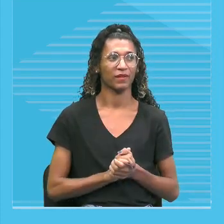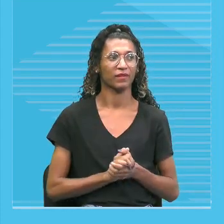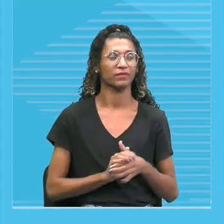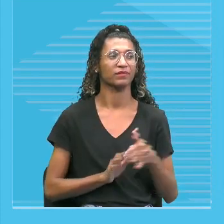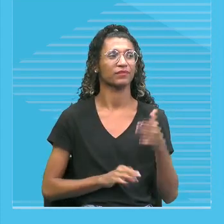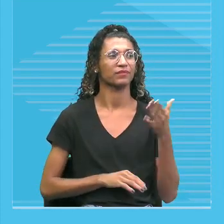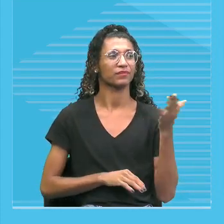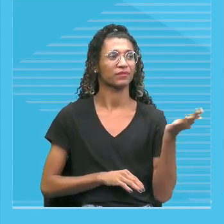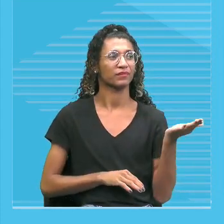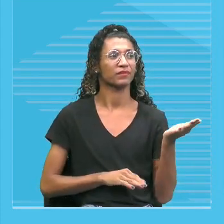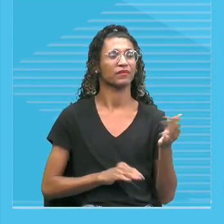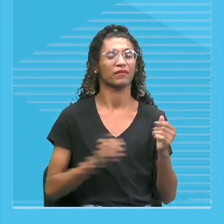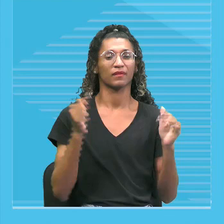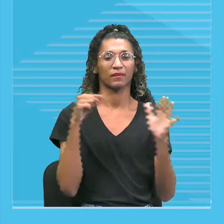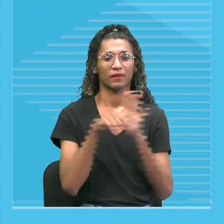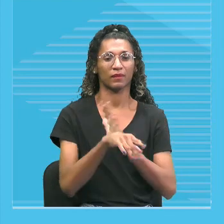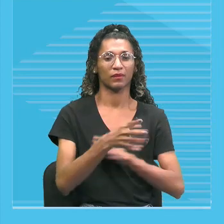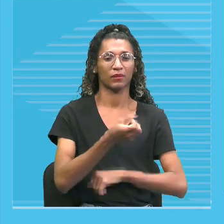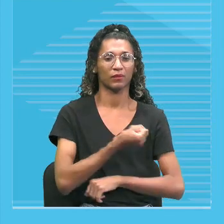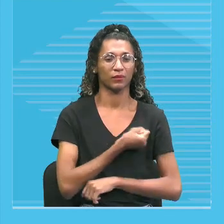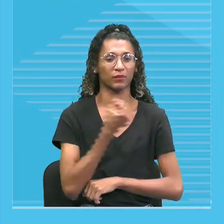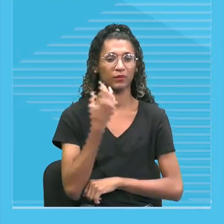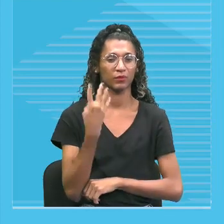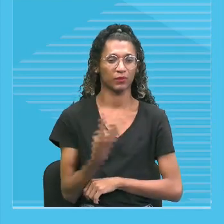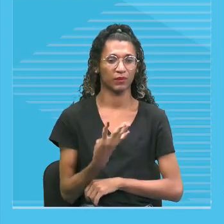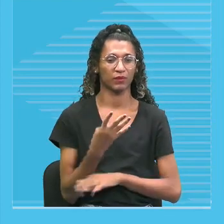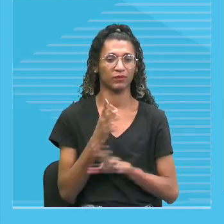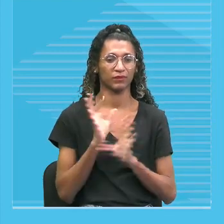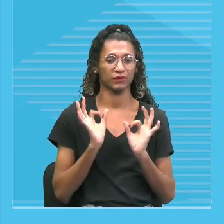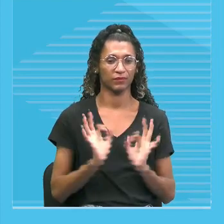é quarta questão pronto